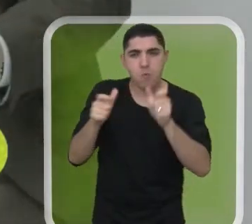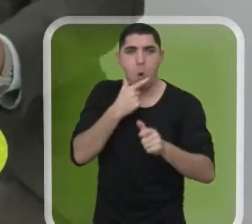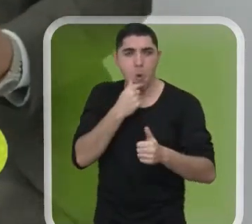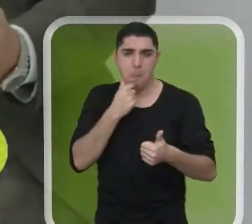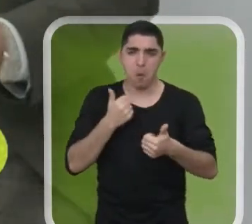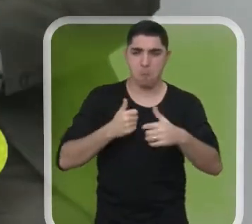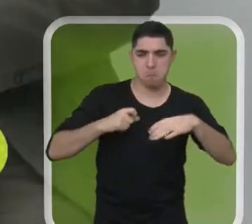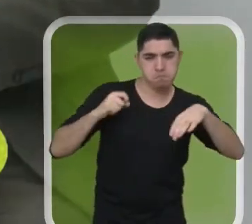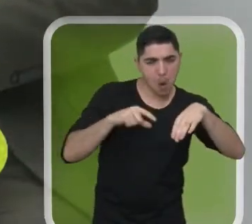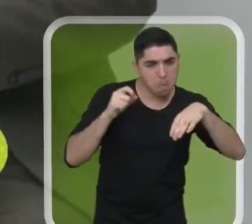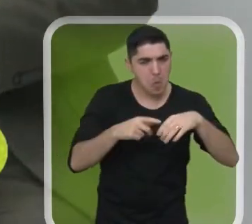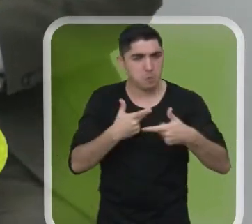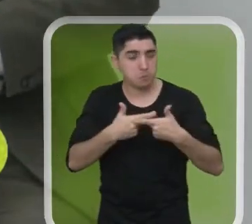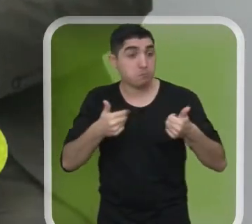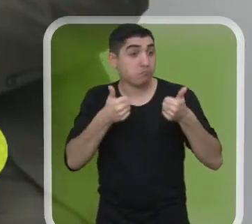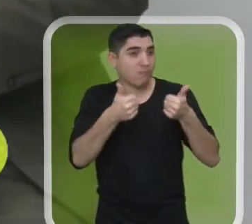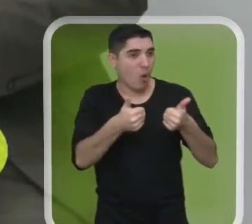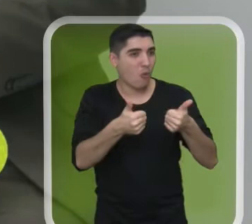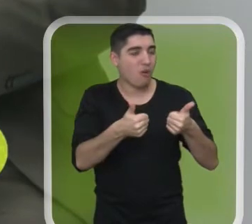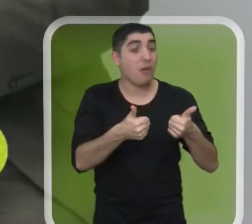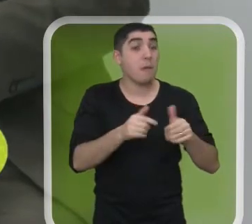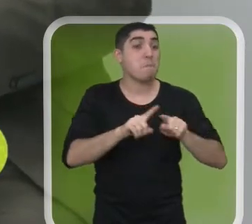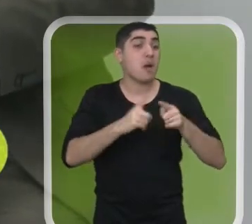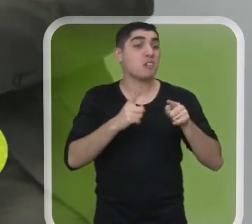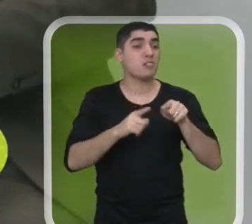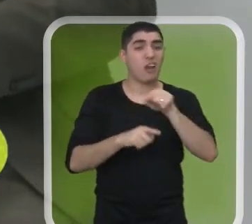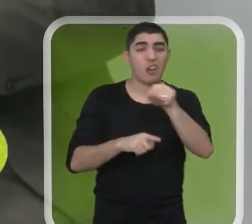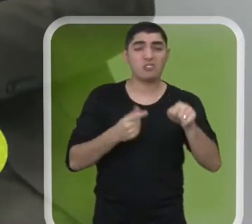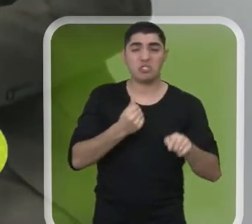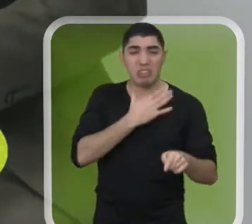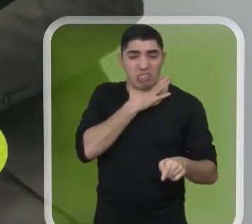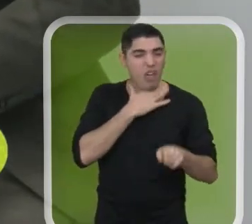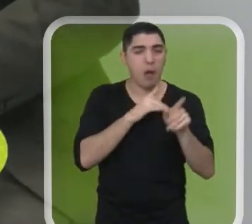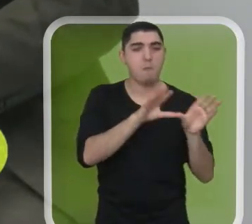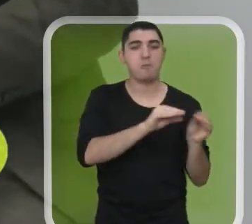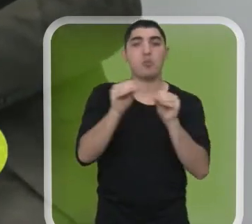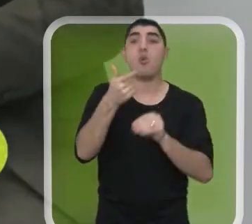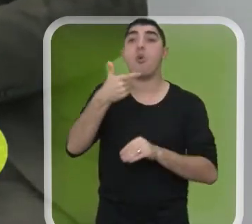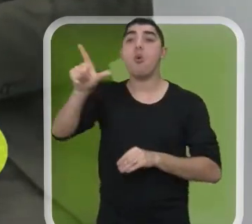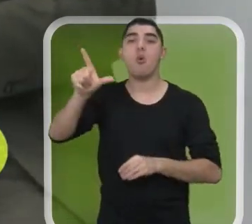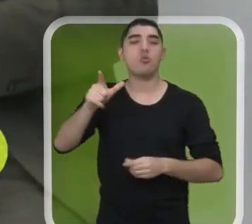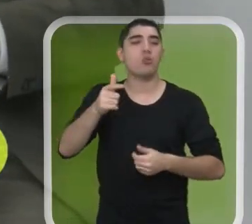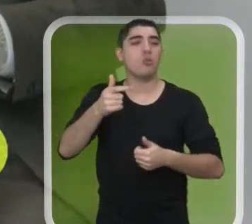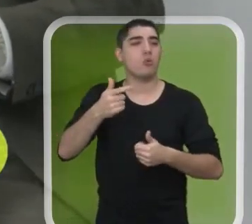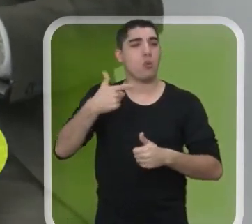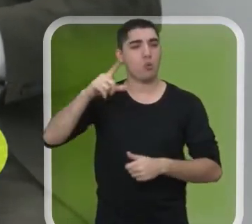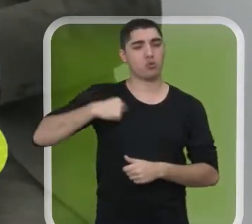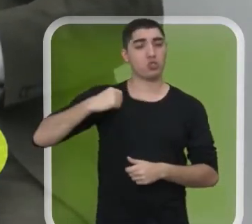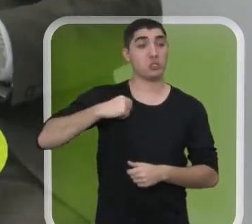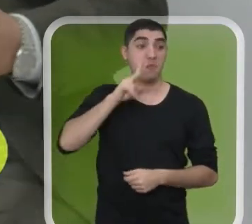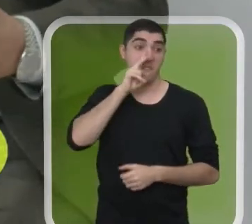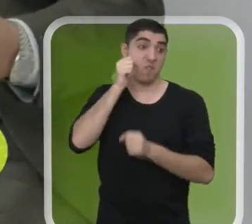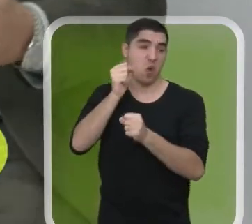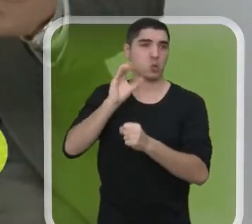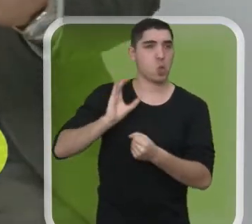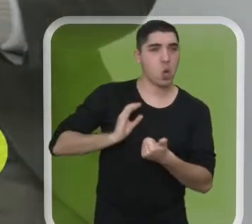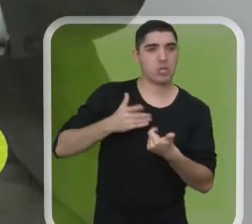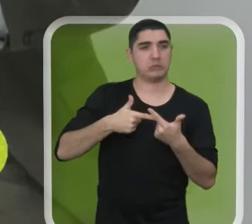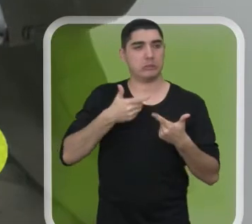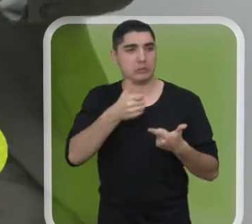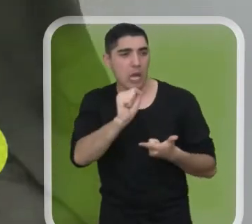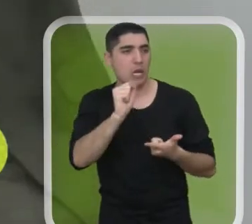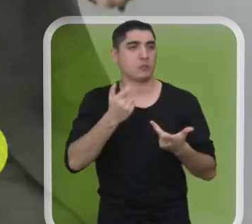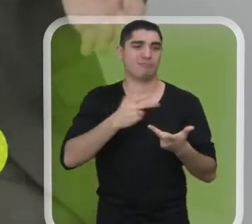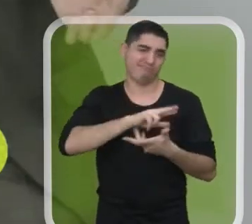maioria, eles começaram a migrar cada vez mais para os grandes clubes, cada vez mais novos. Né? Então, na verdade, o clube formador,